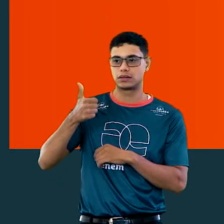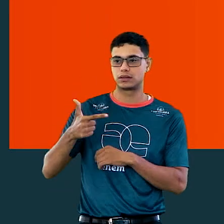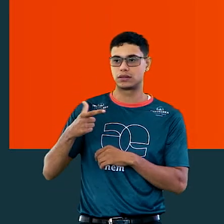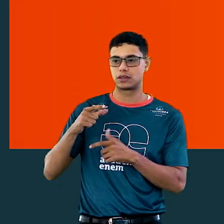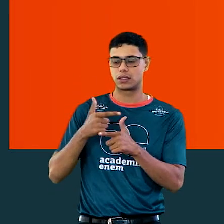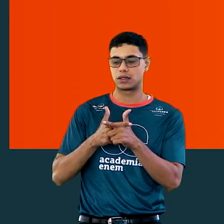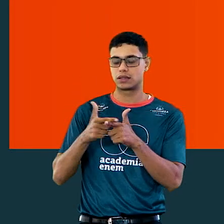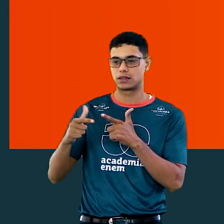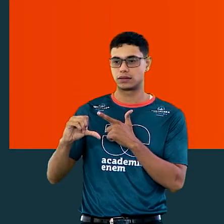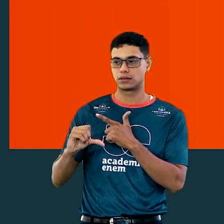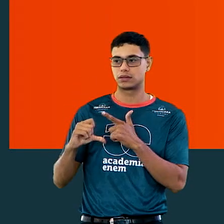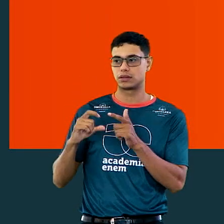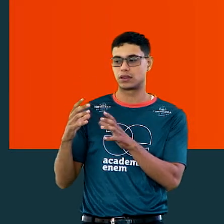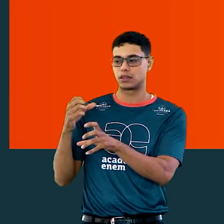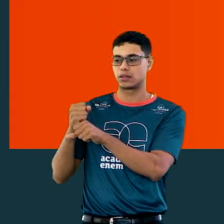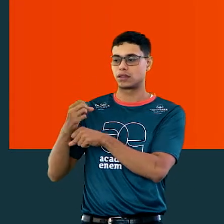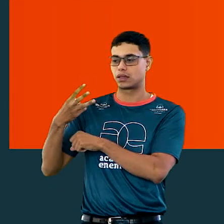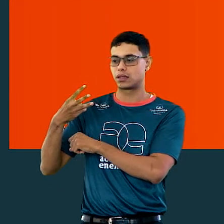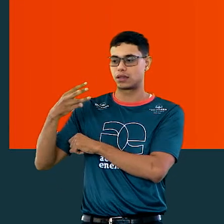9, dá